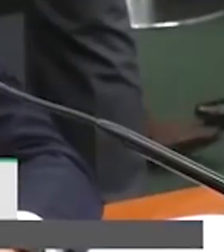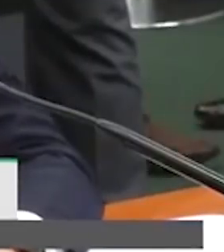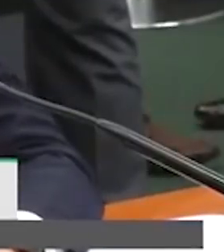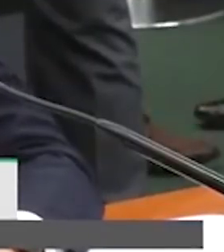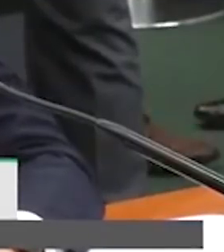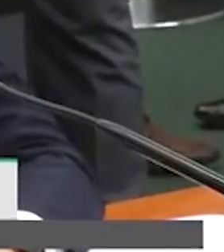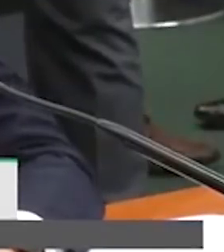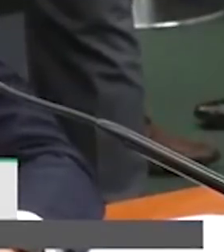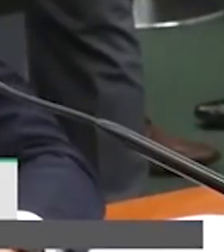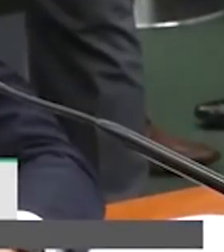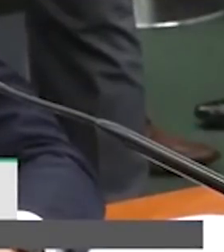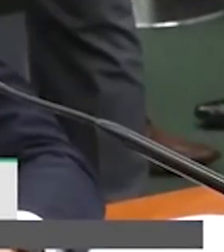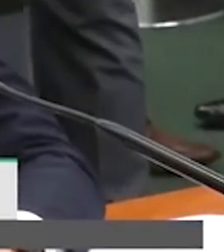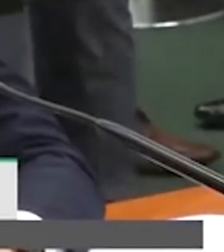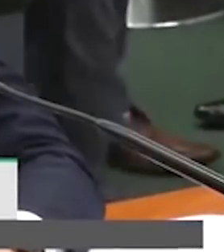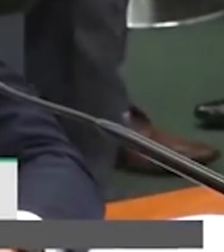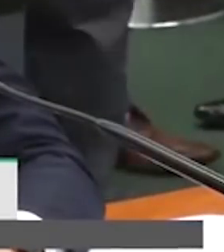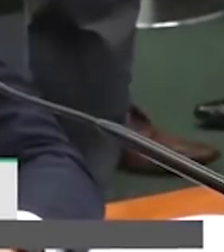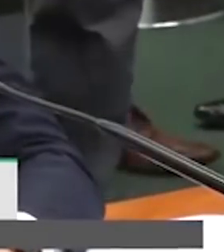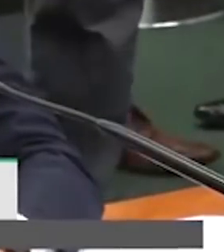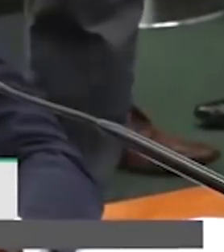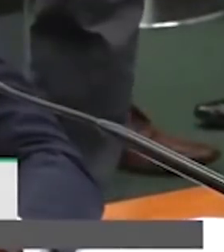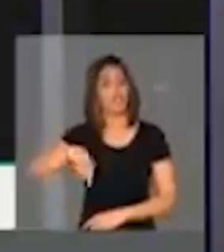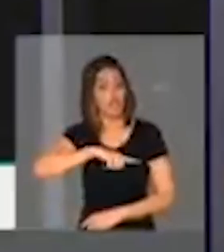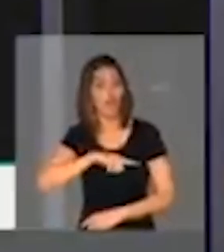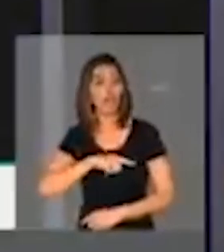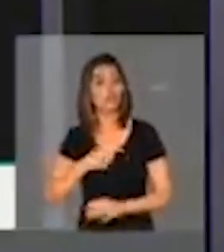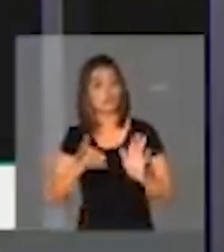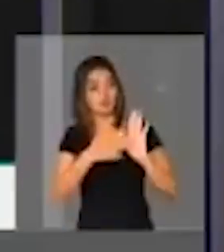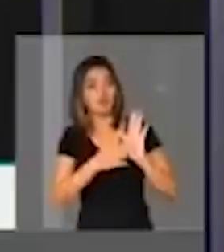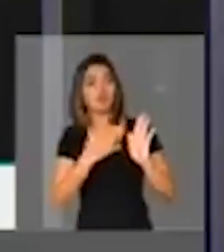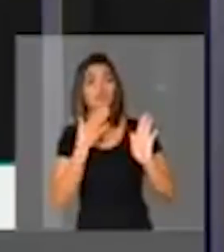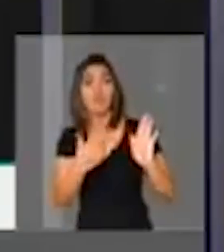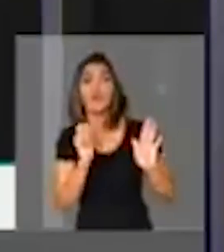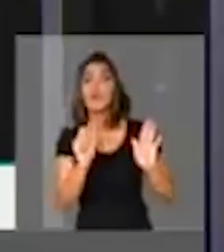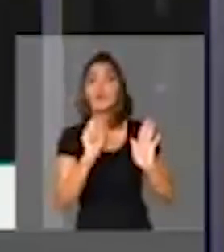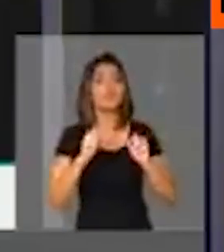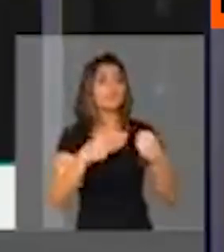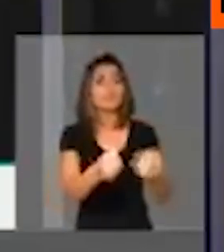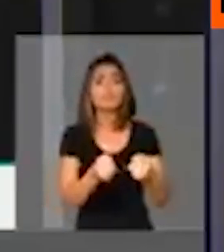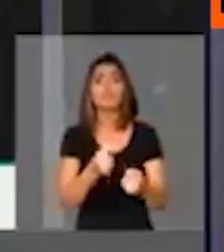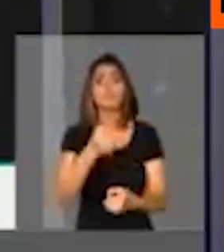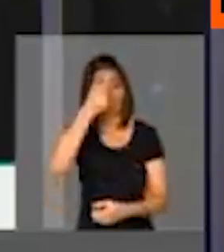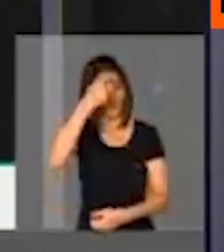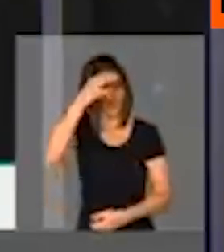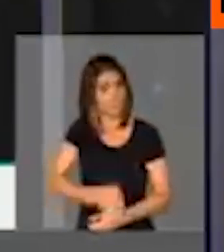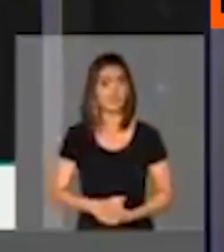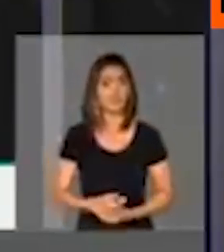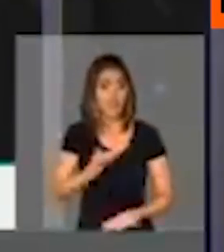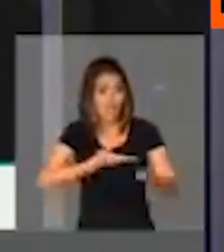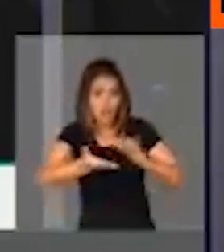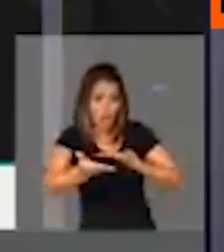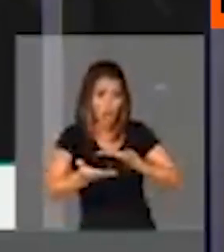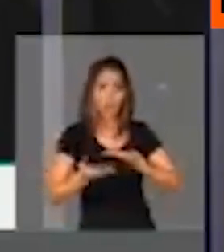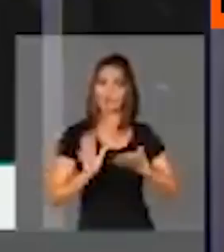o máximo possível, que o papel do Estado é cuidar de serviço essencial. Não precisa de um centavo para defender a reforma previdenciária. Eu, pessoalmente,